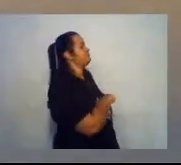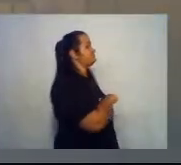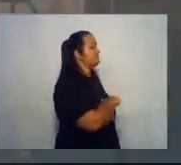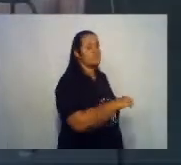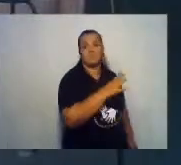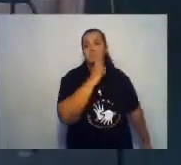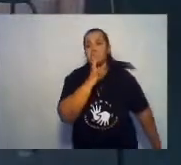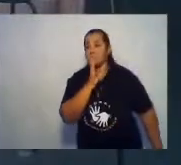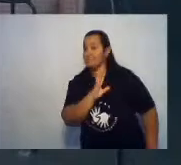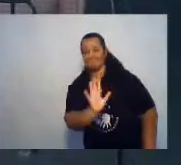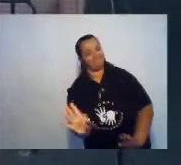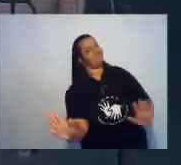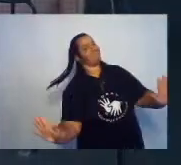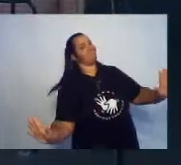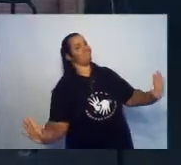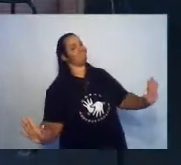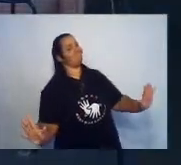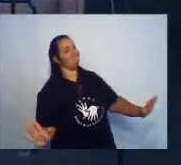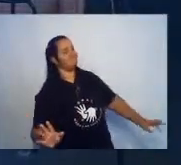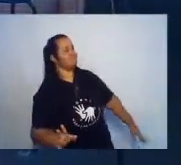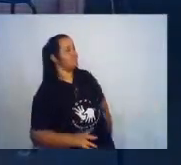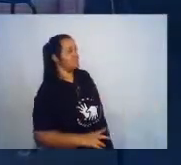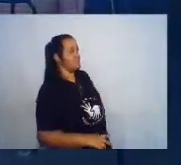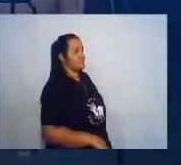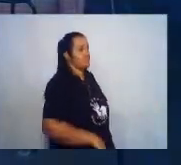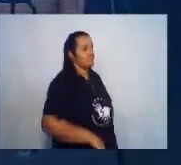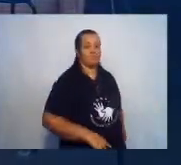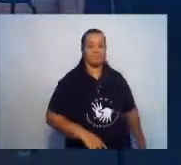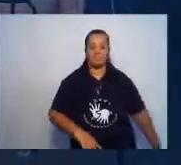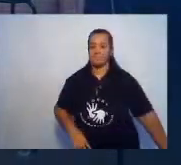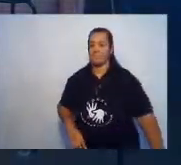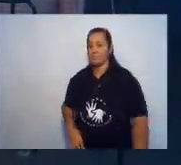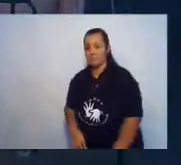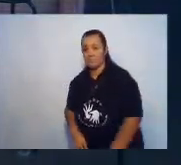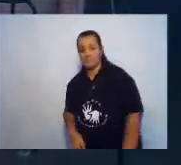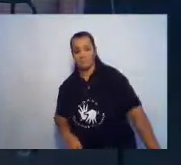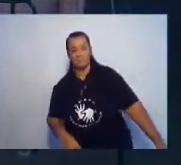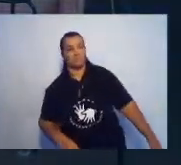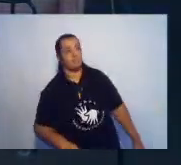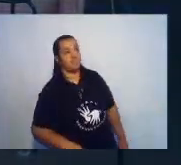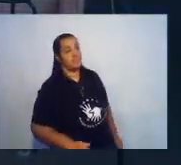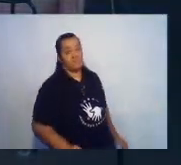desse jeito, porque ainda não te conheceu direito.